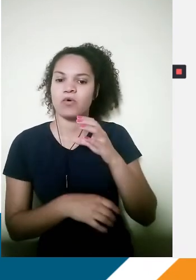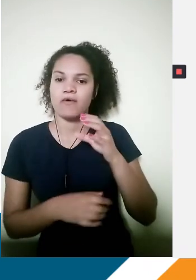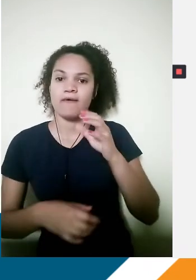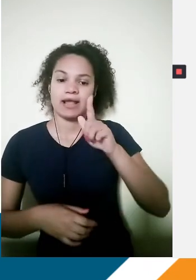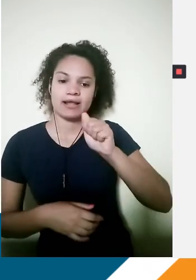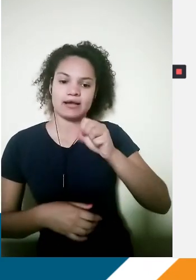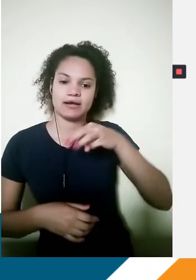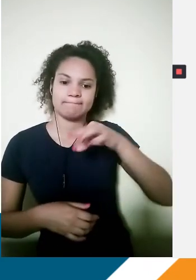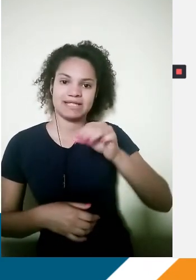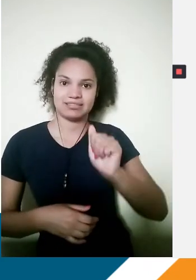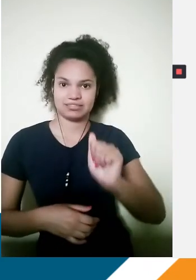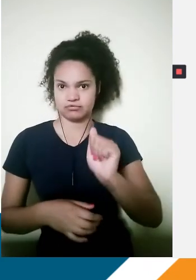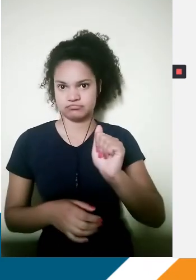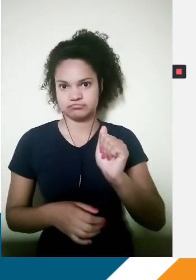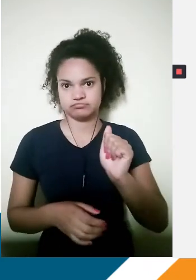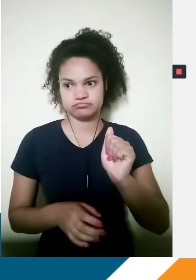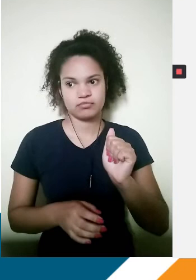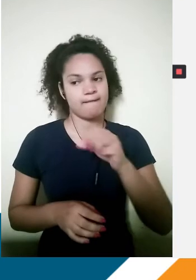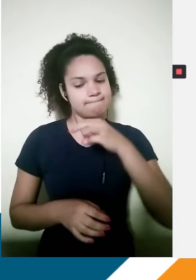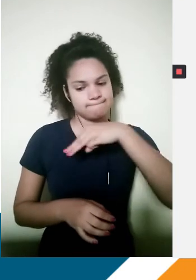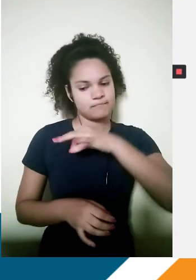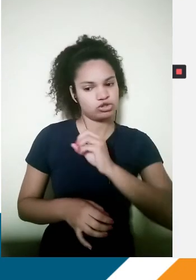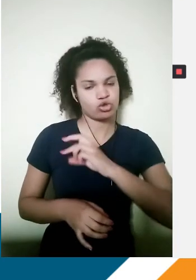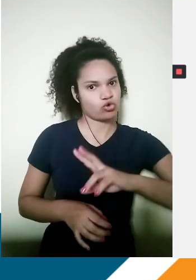das células reprodutores. E a mitose, não.